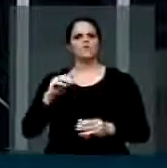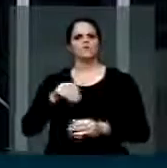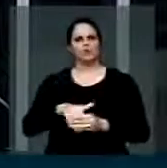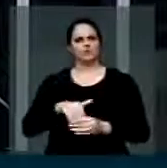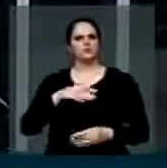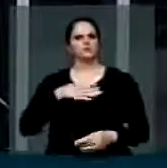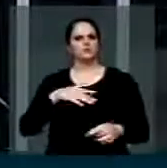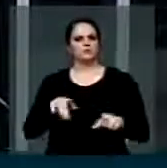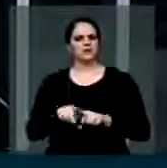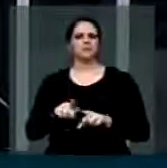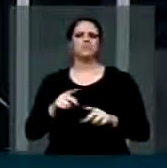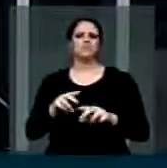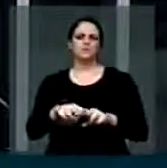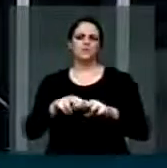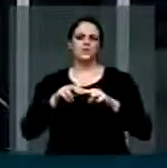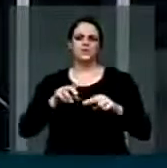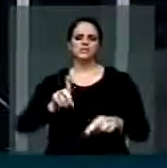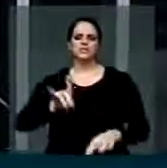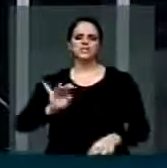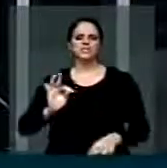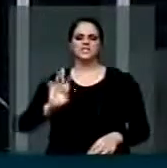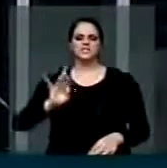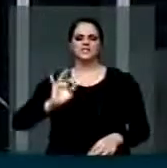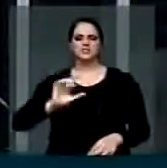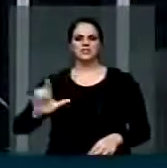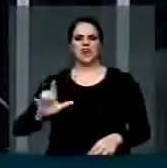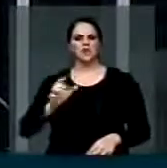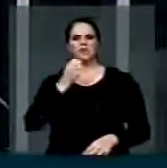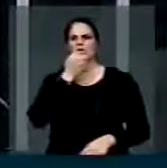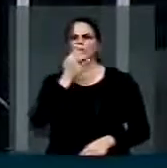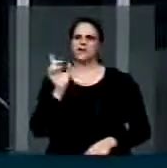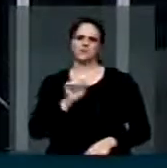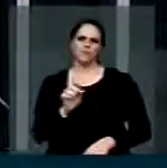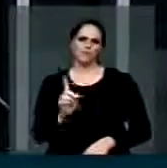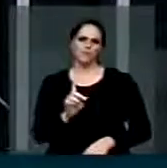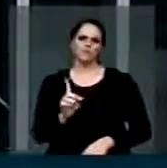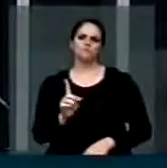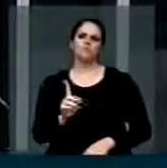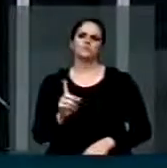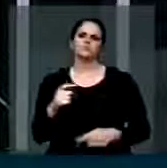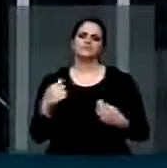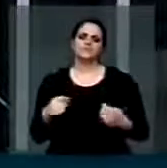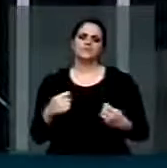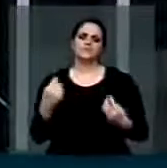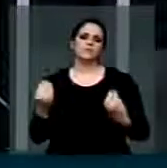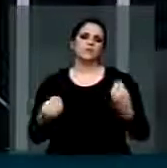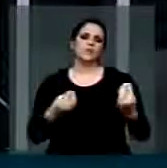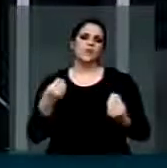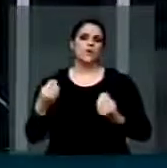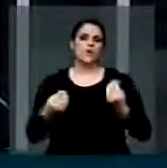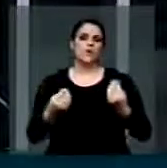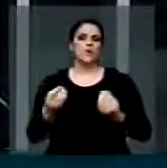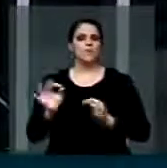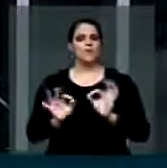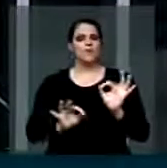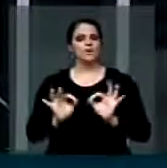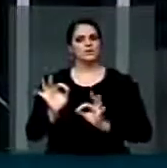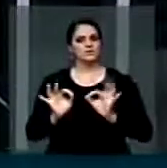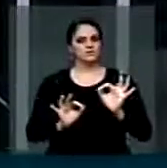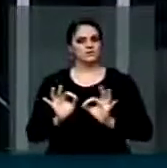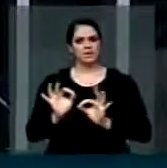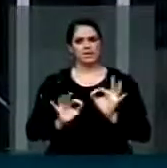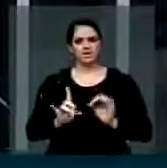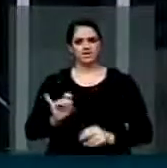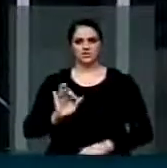voto distrital não é democrático, mas temos que ver como fazer esse voto distrital. E por último, senhor